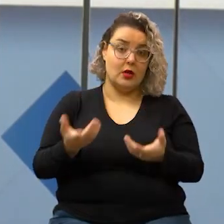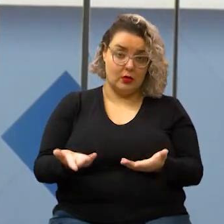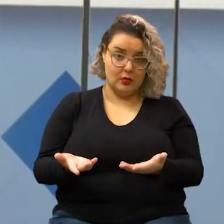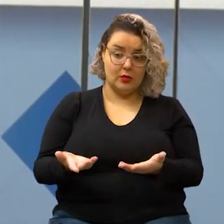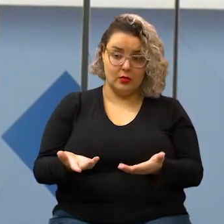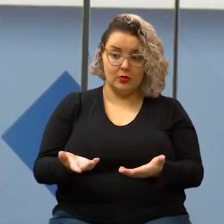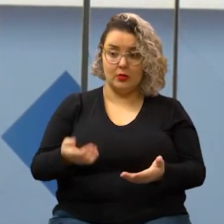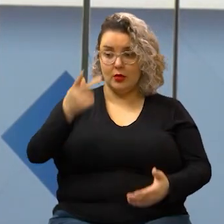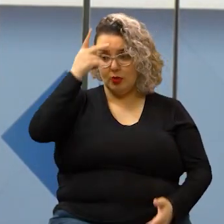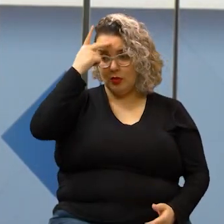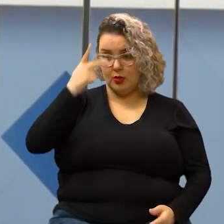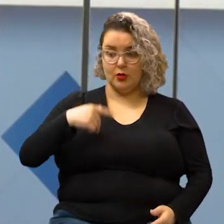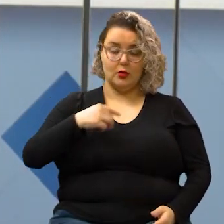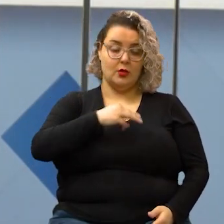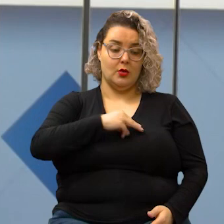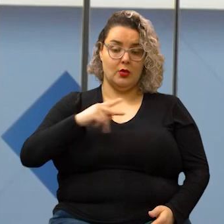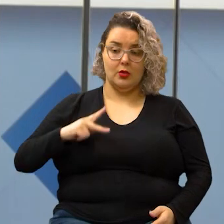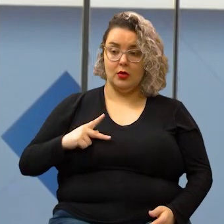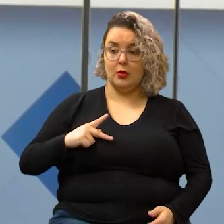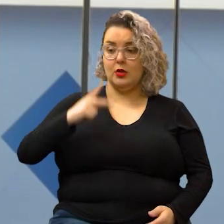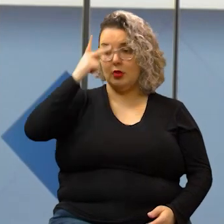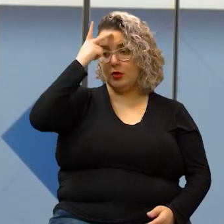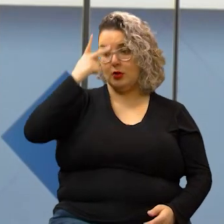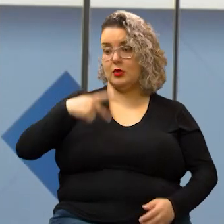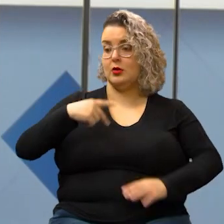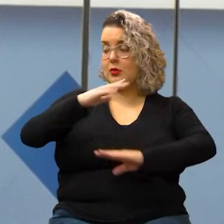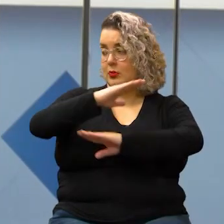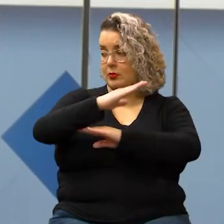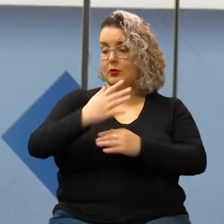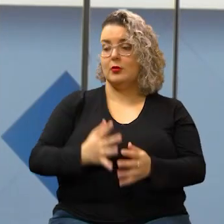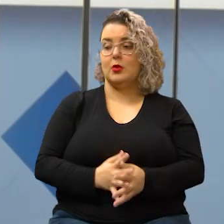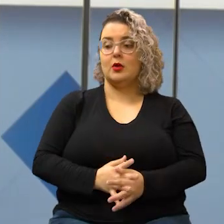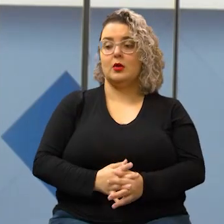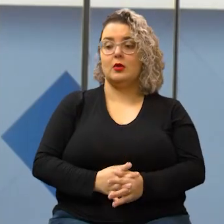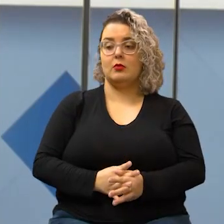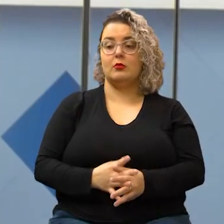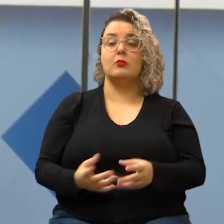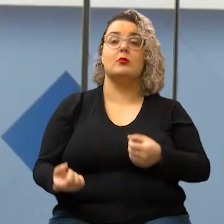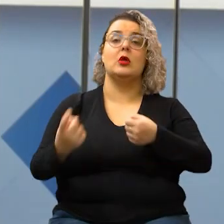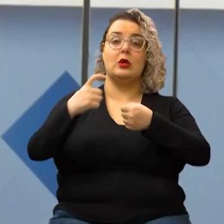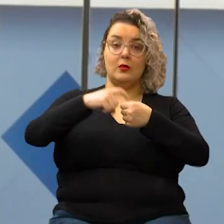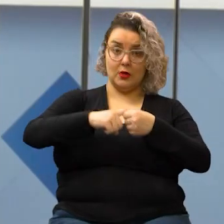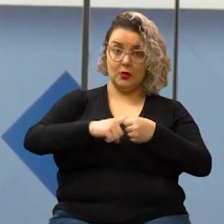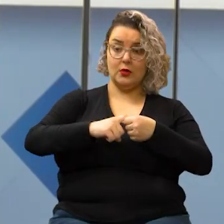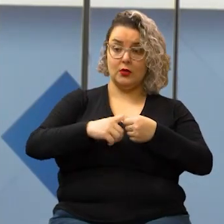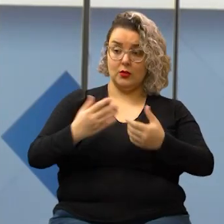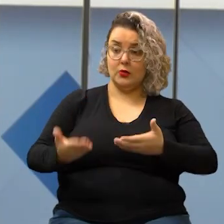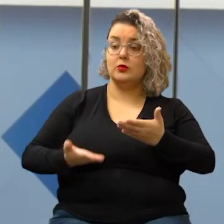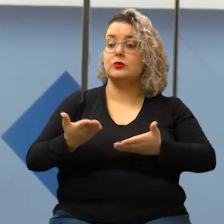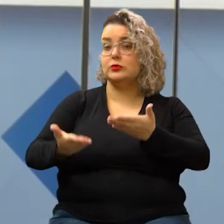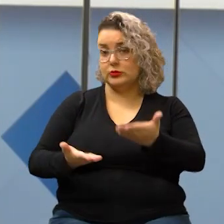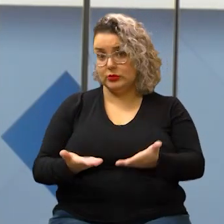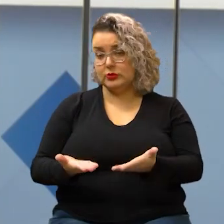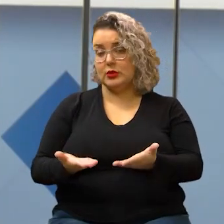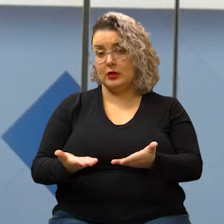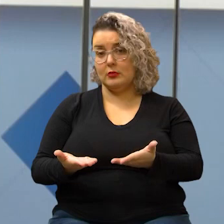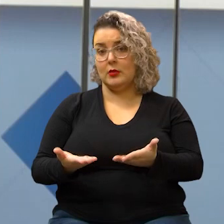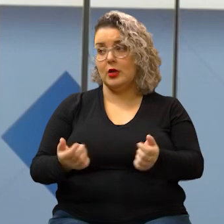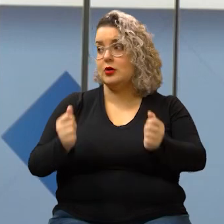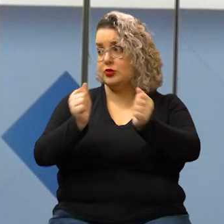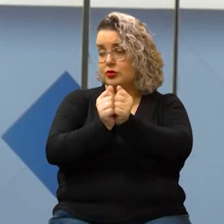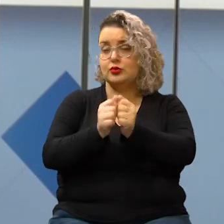né, do próprio Ministério Público e a própria Câmara Municipal, para retomar o tratamento em